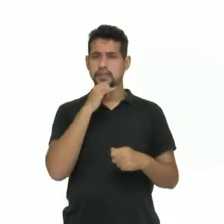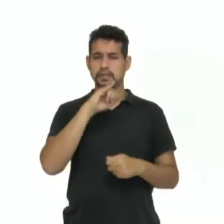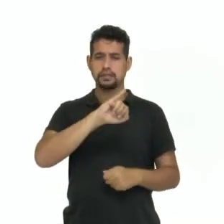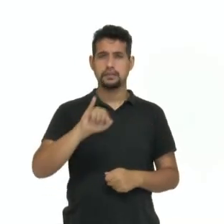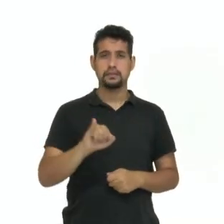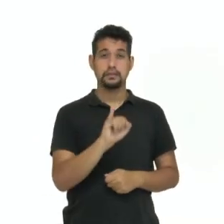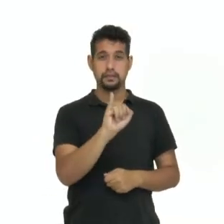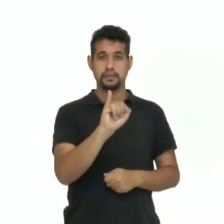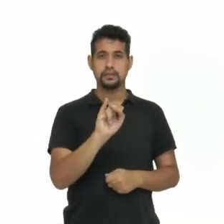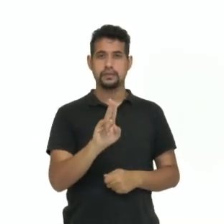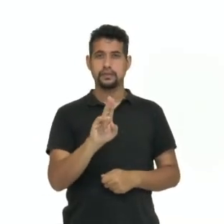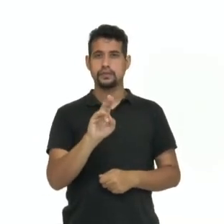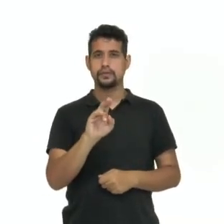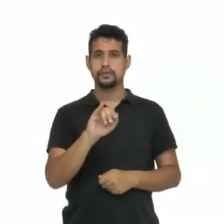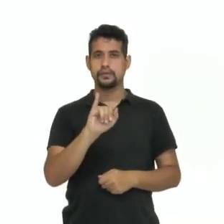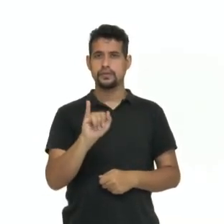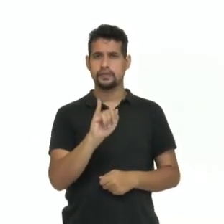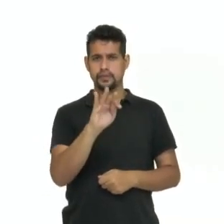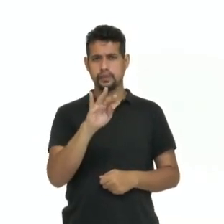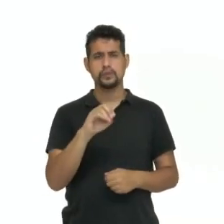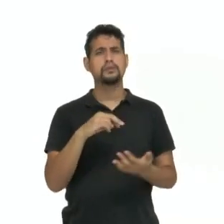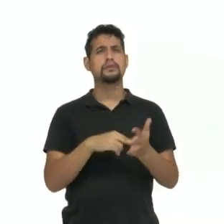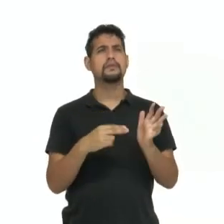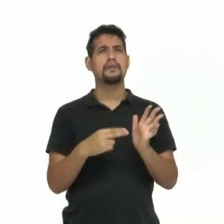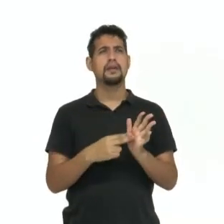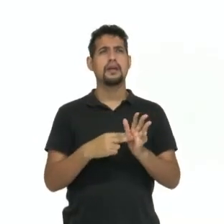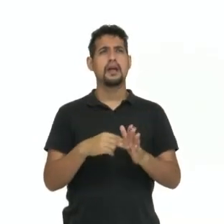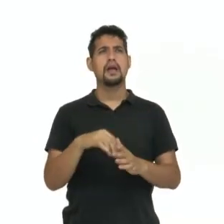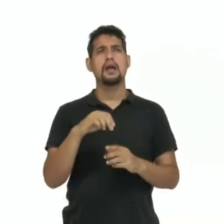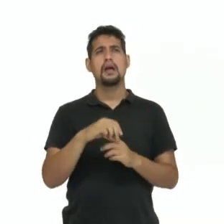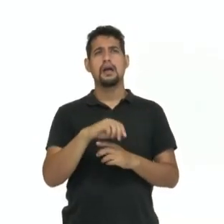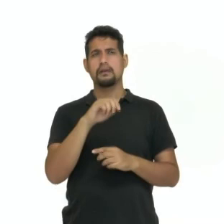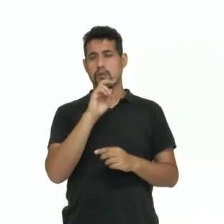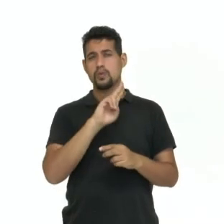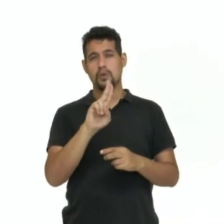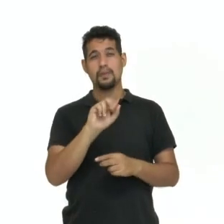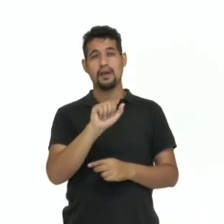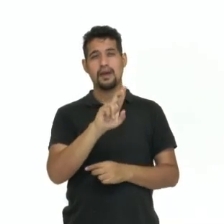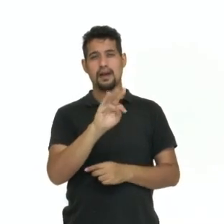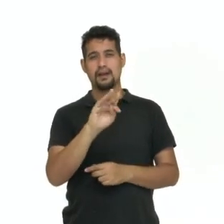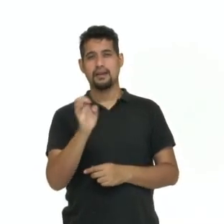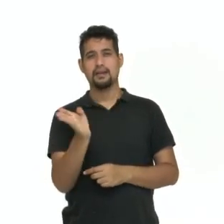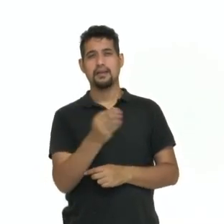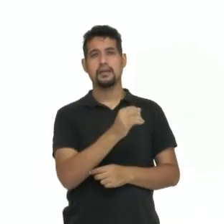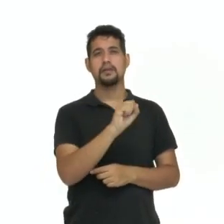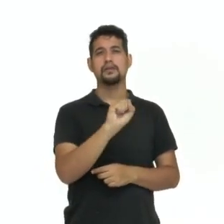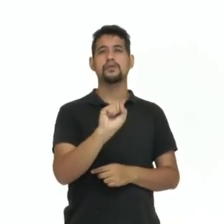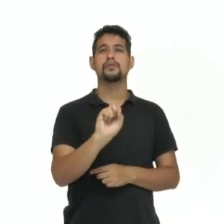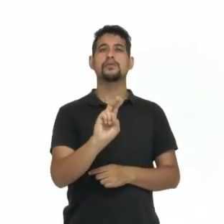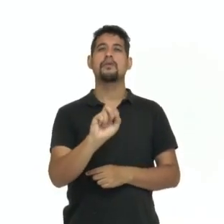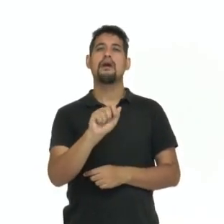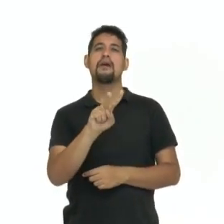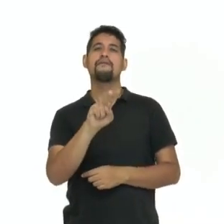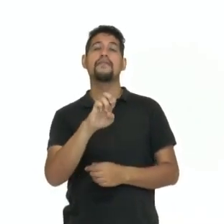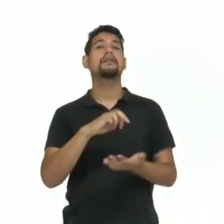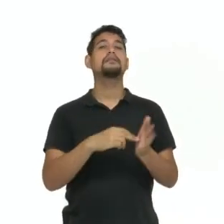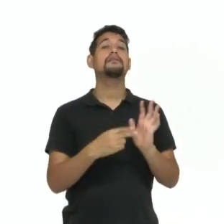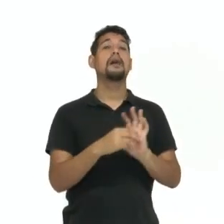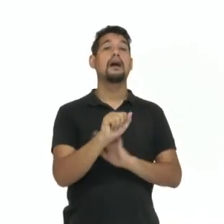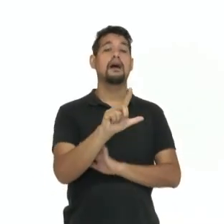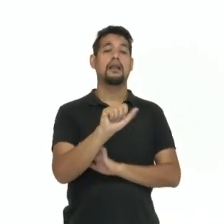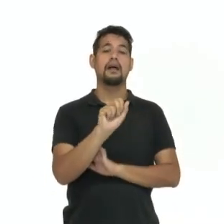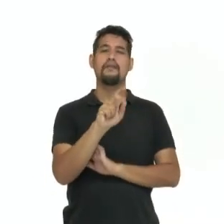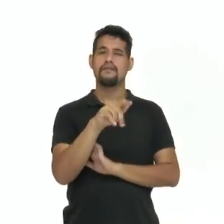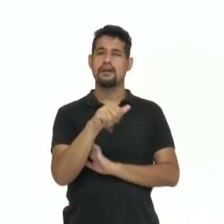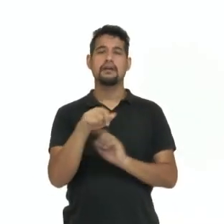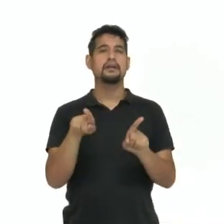modalidade também é chamada de arte suave, que são as principais técnicas são alavancas,